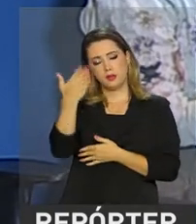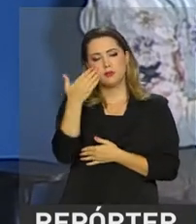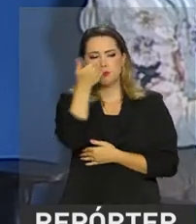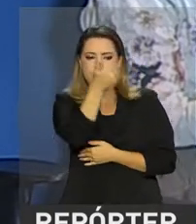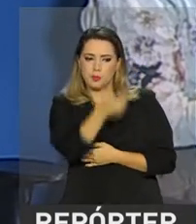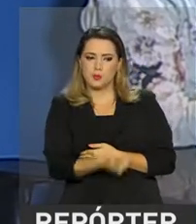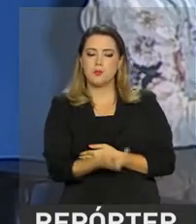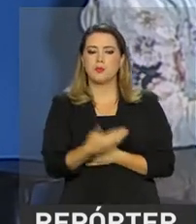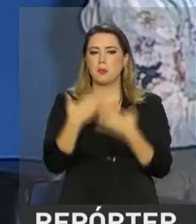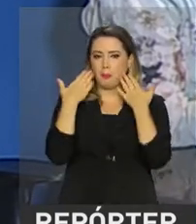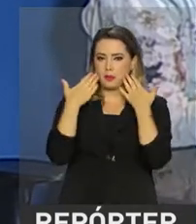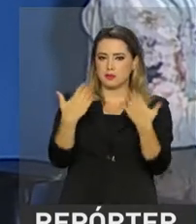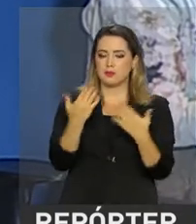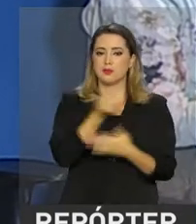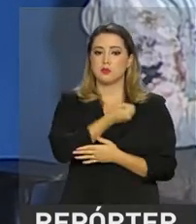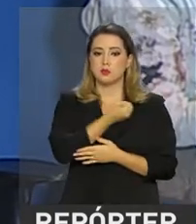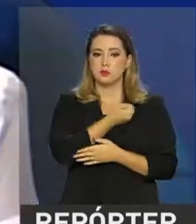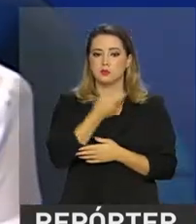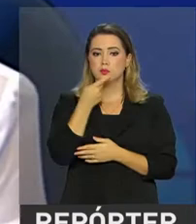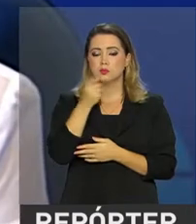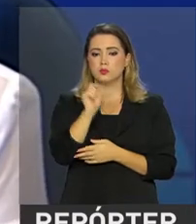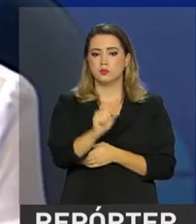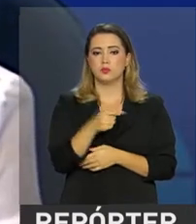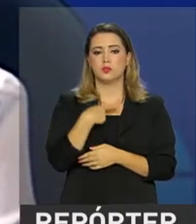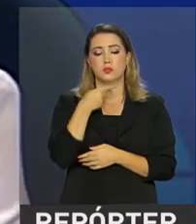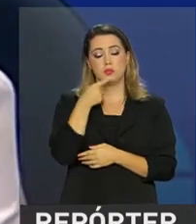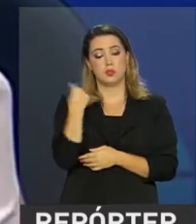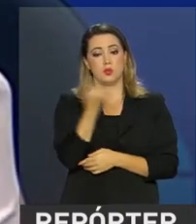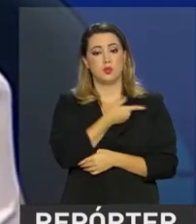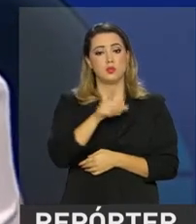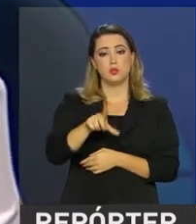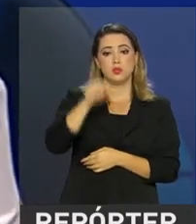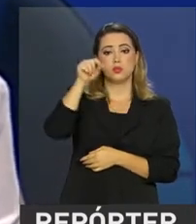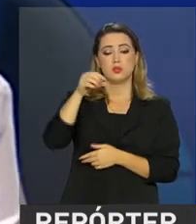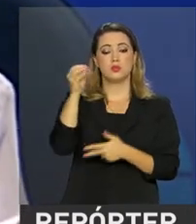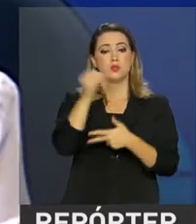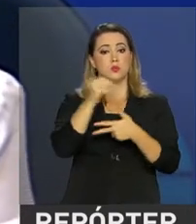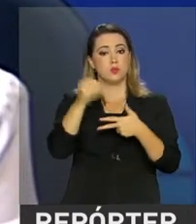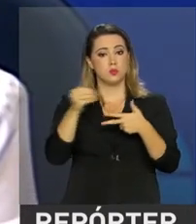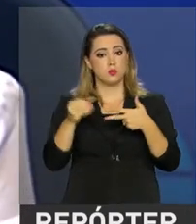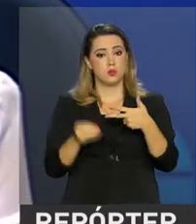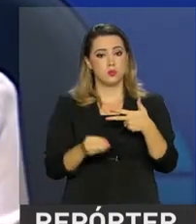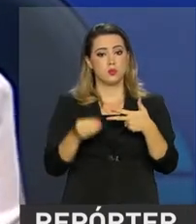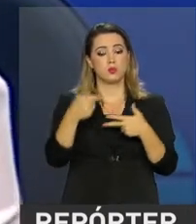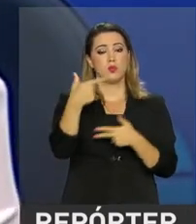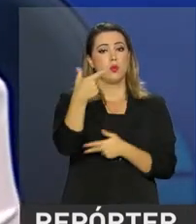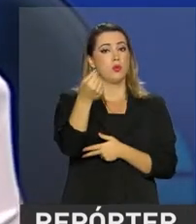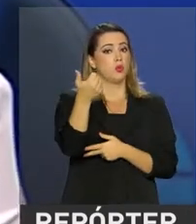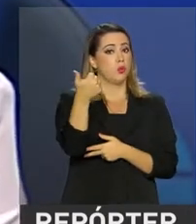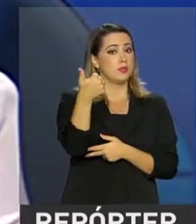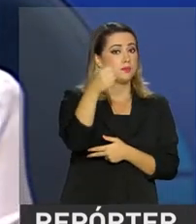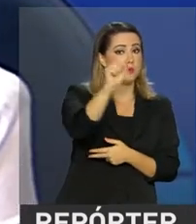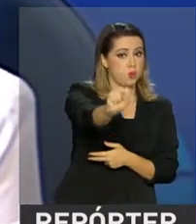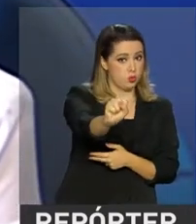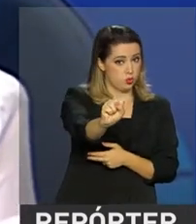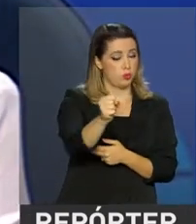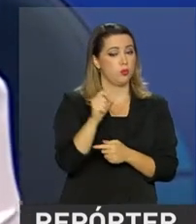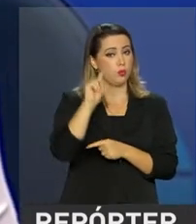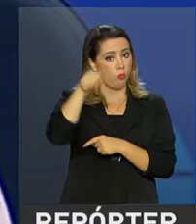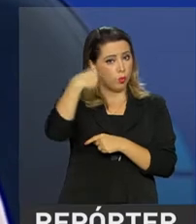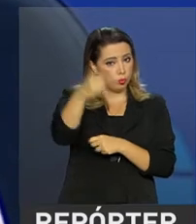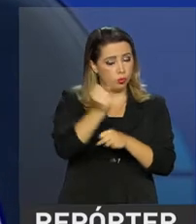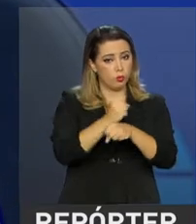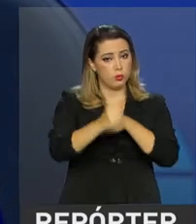sua apresentação e dizer que tomamos a decisão que, para o Enem 2018,